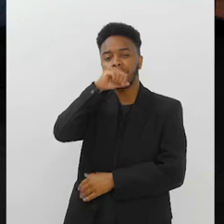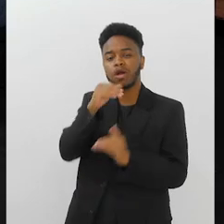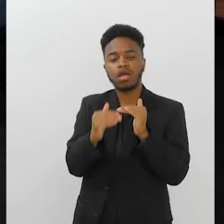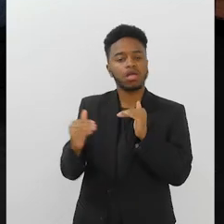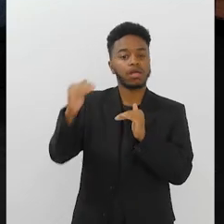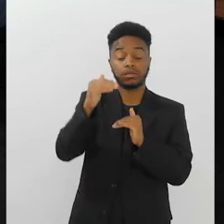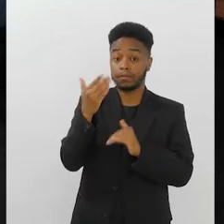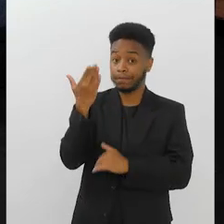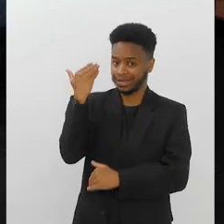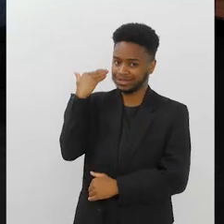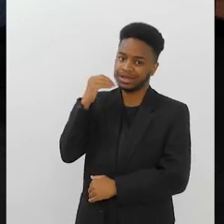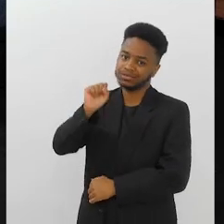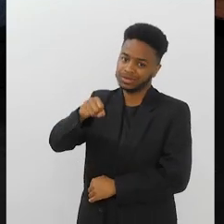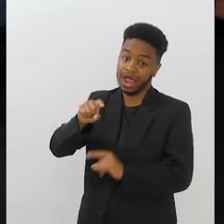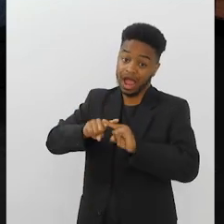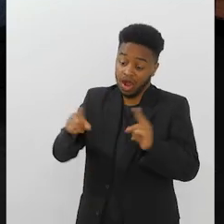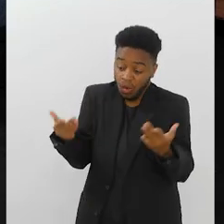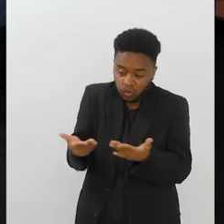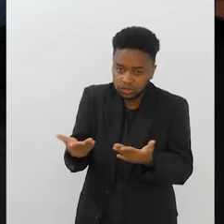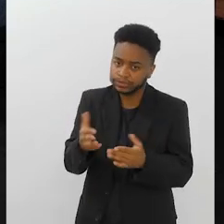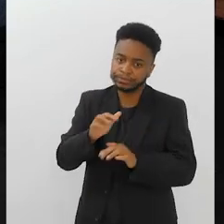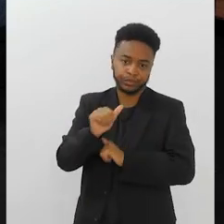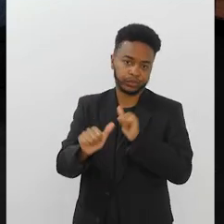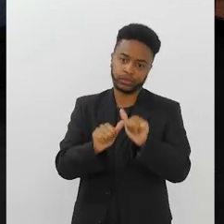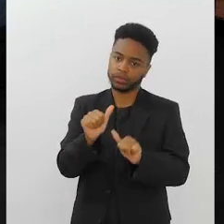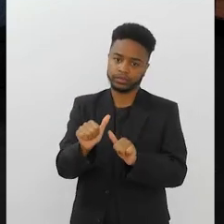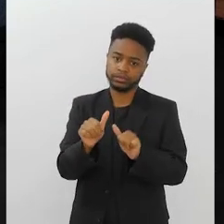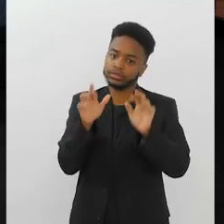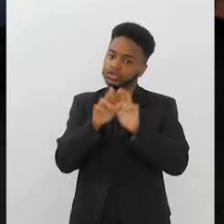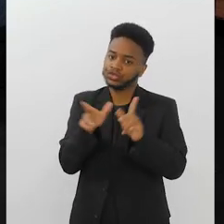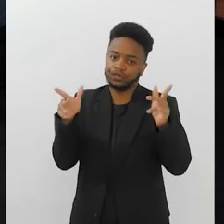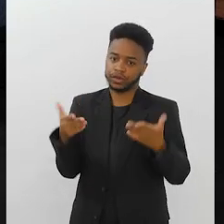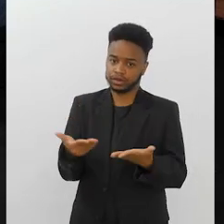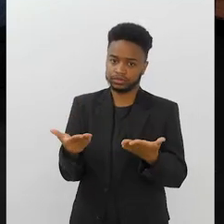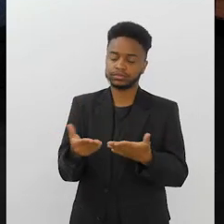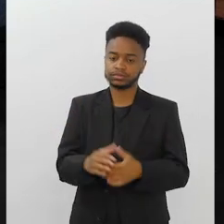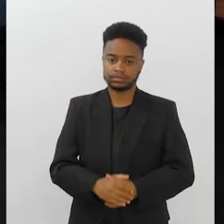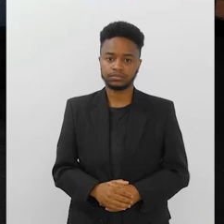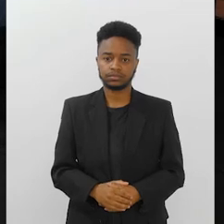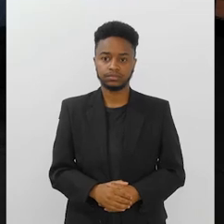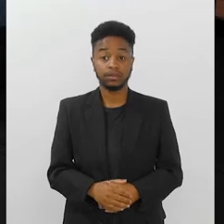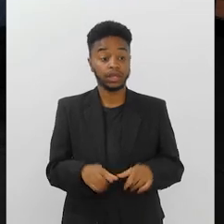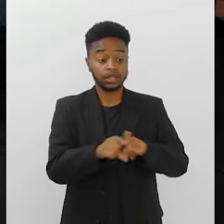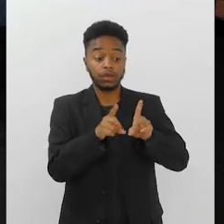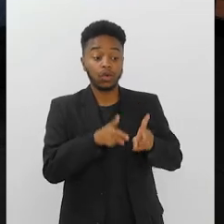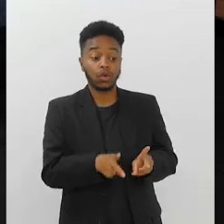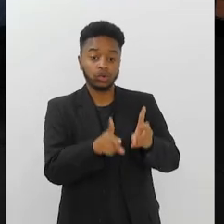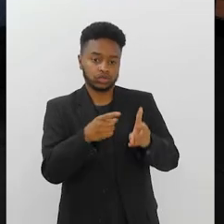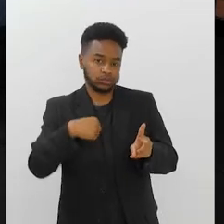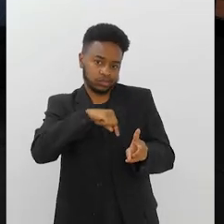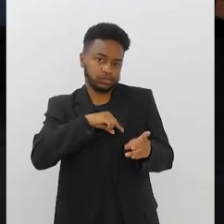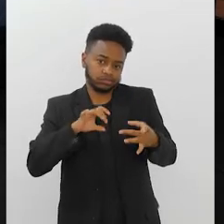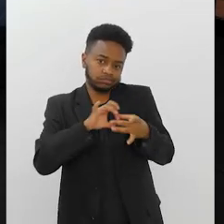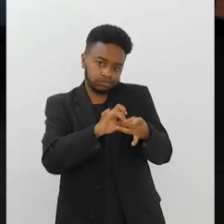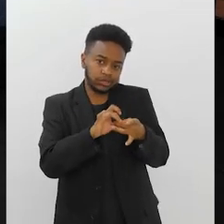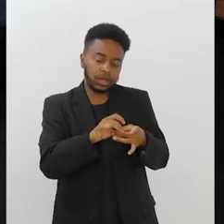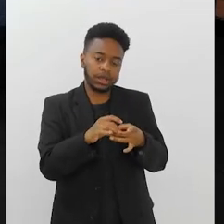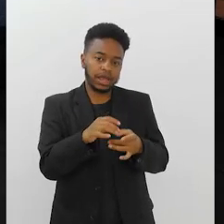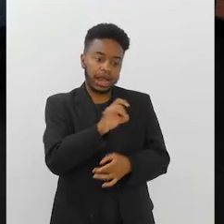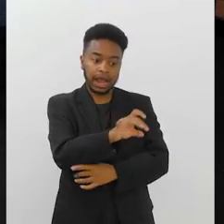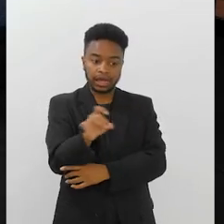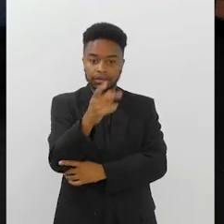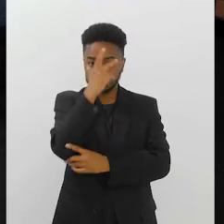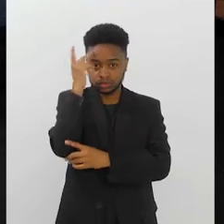mãe África ela foi mas não é é completamente diferente eu digo muito que ela continua sendo na